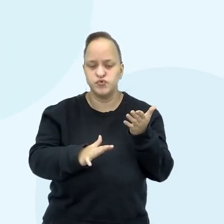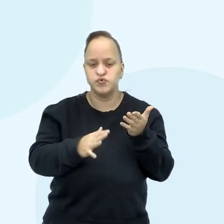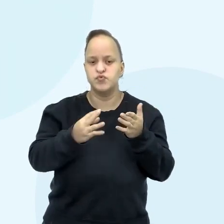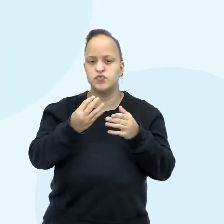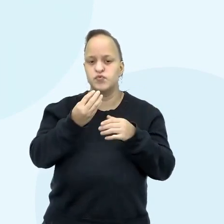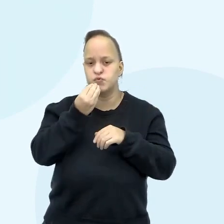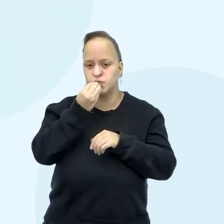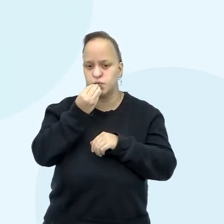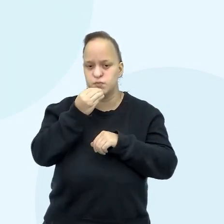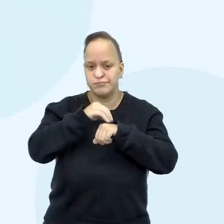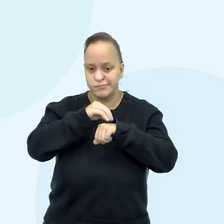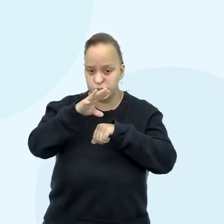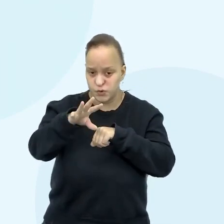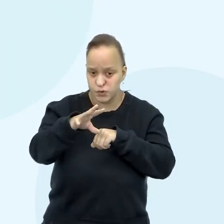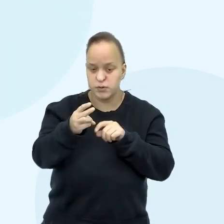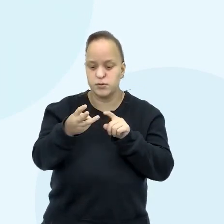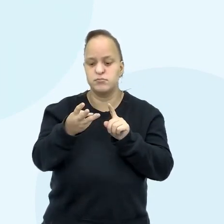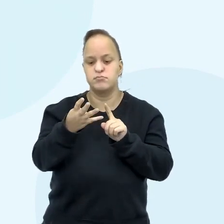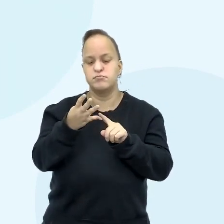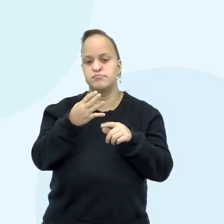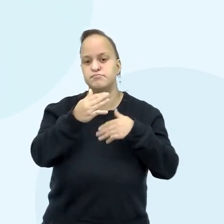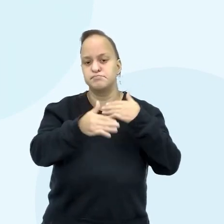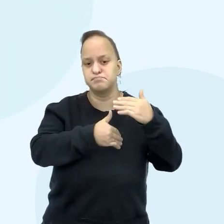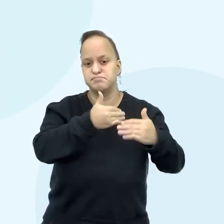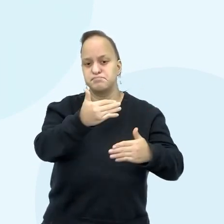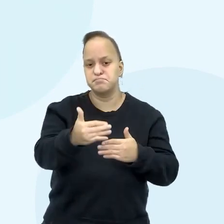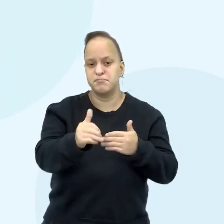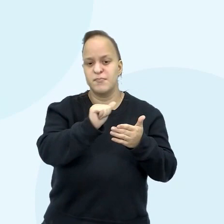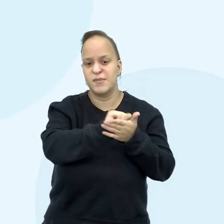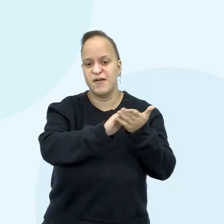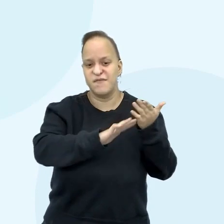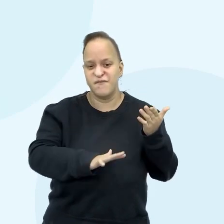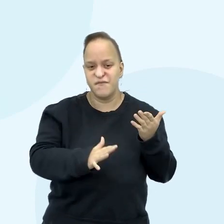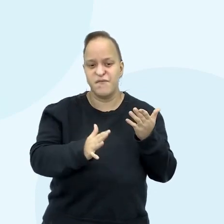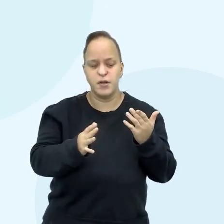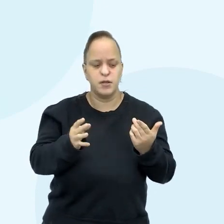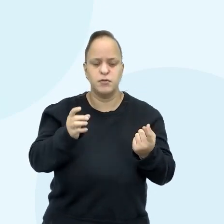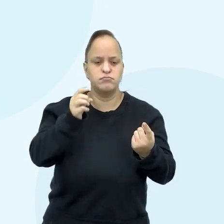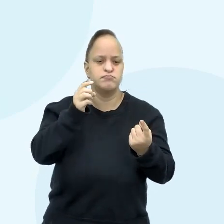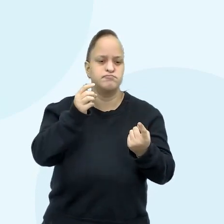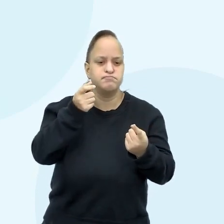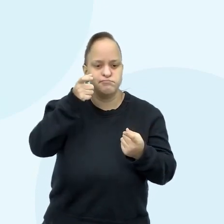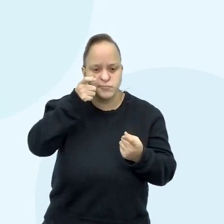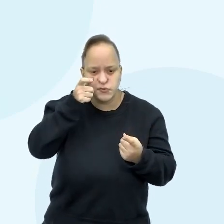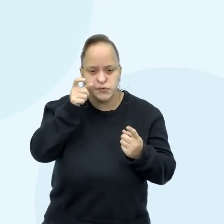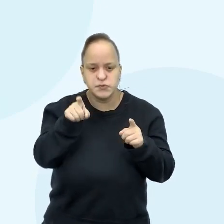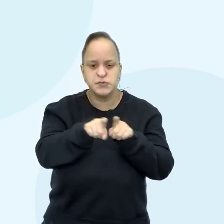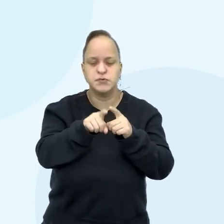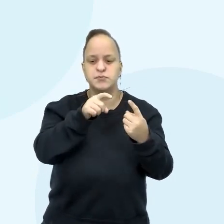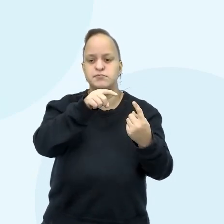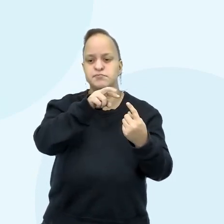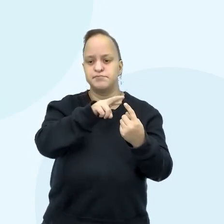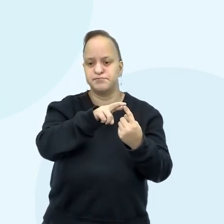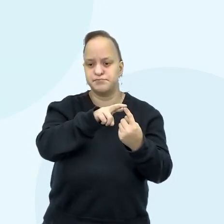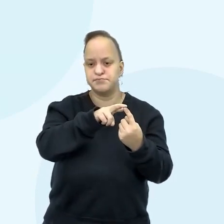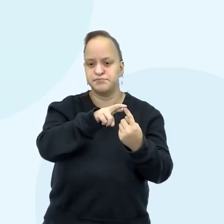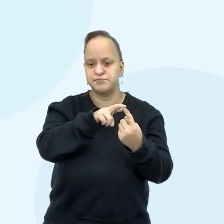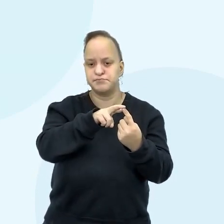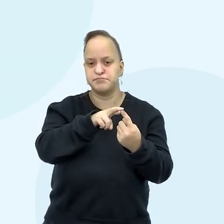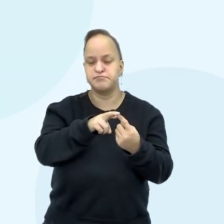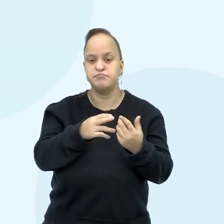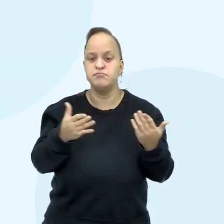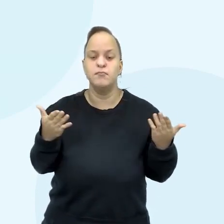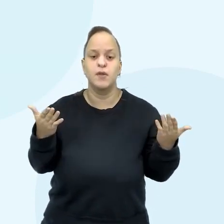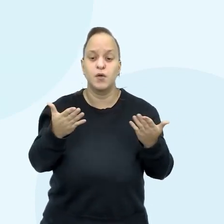atividade, desdobramento, avaliação, saiba mais e referências, né? Bom, aí vamos para a